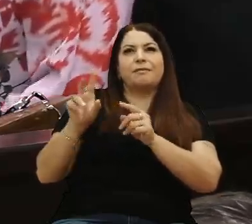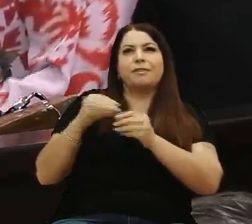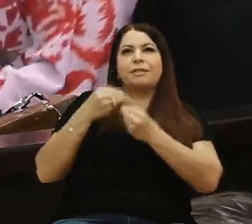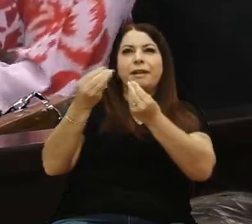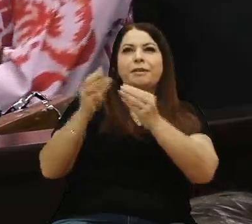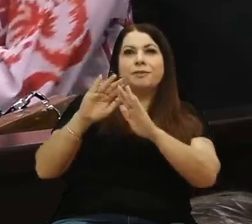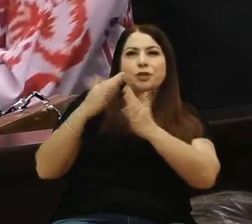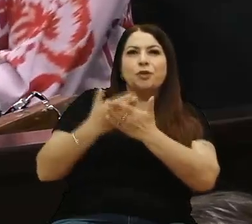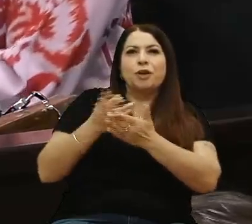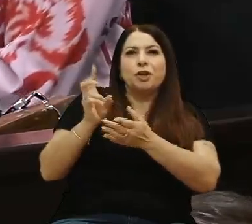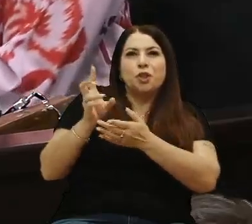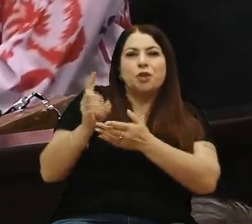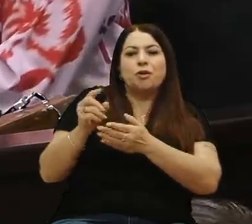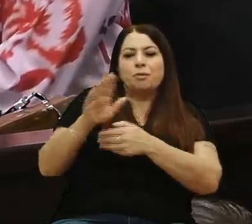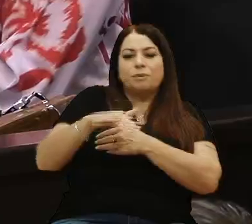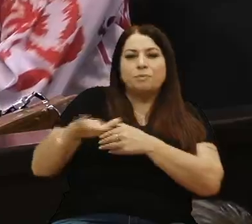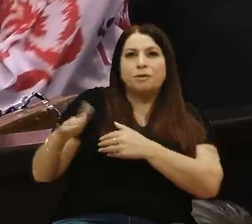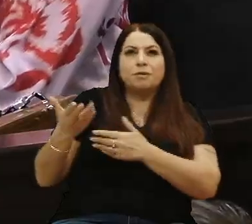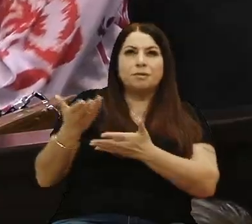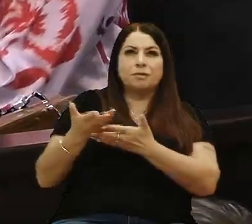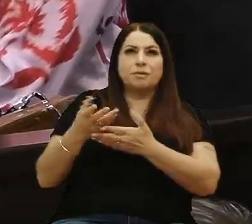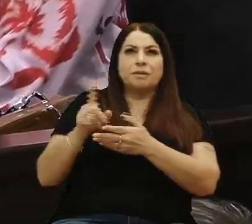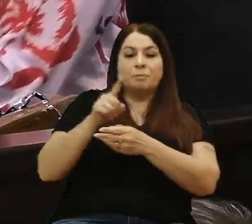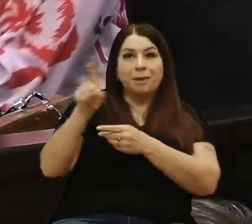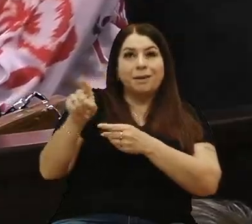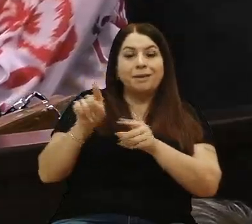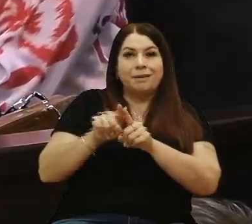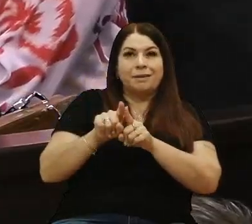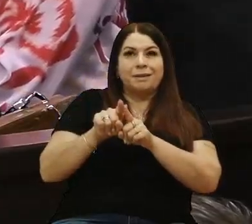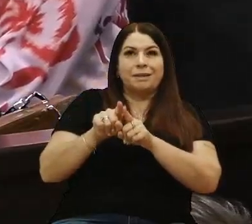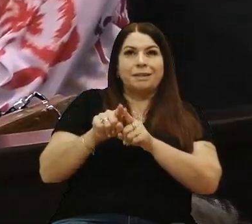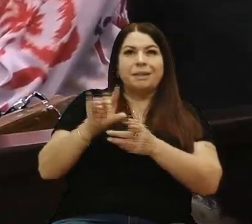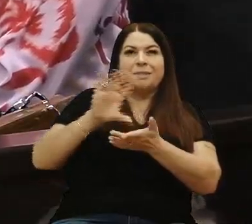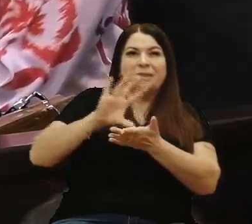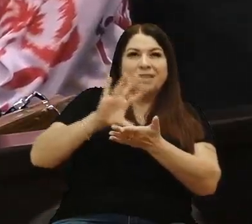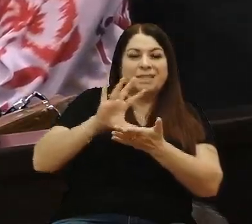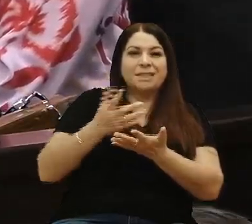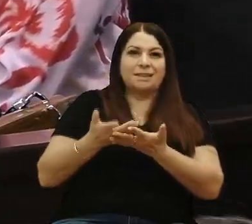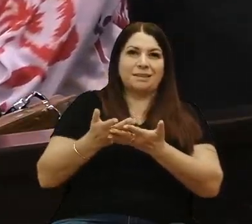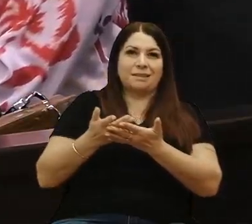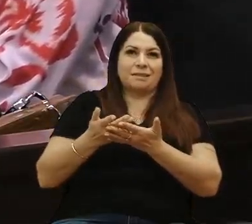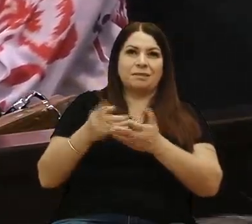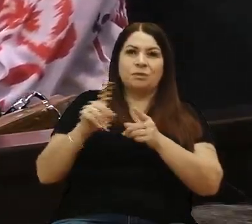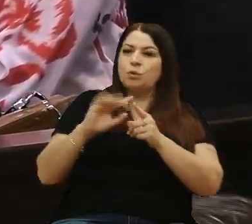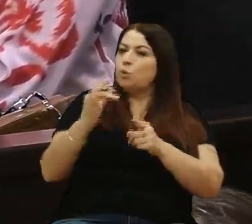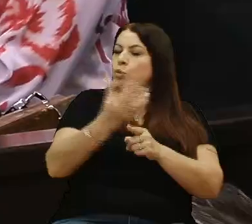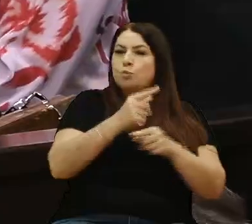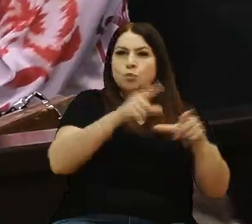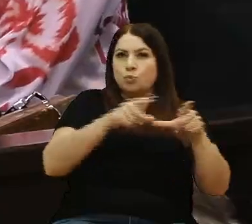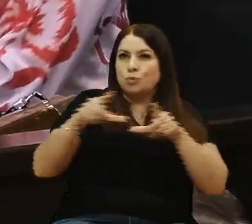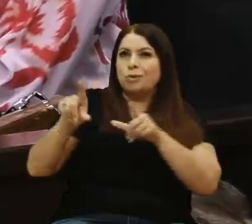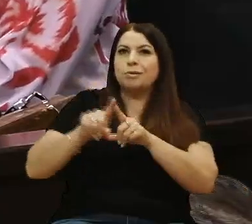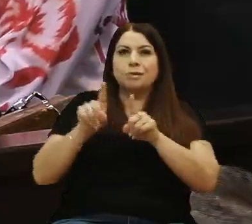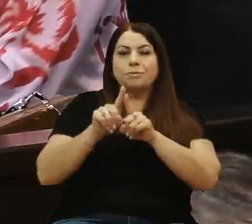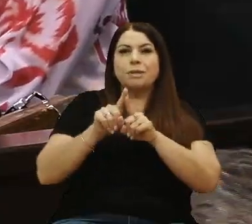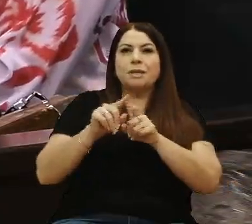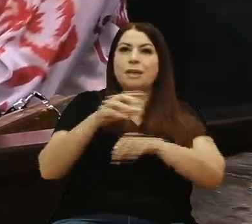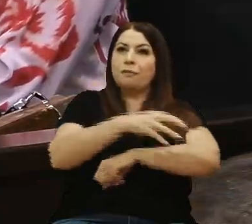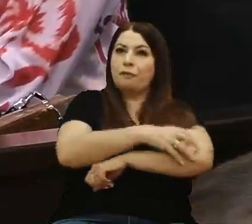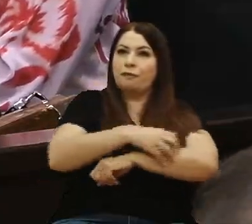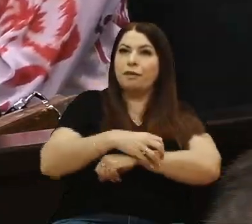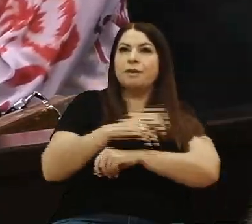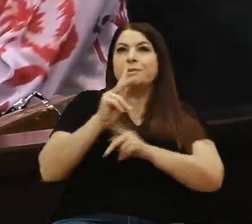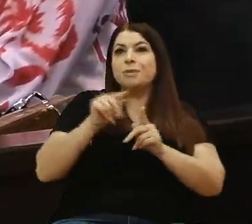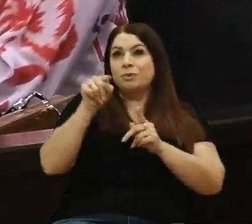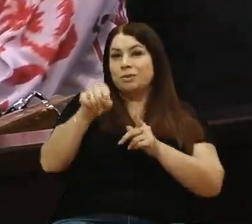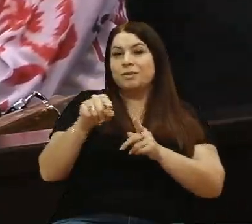oferecendo droga para os nossos pequenos, ataque nas pracinhas, ataque em todos os lugares e também na favela, onde as pessoas